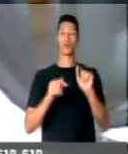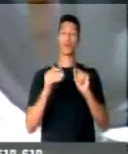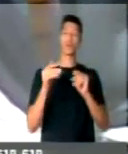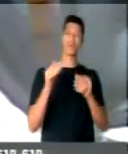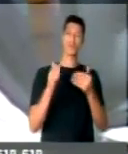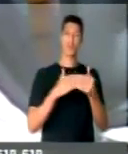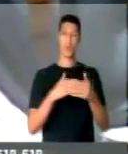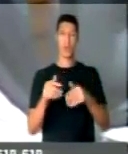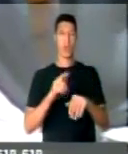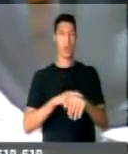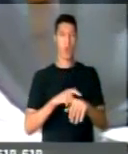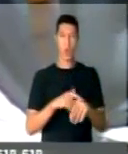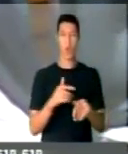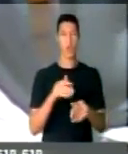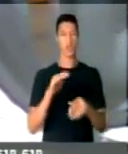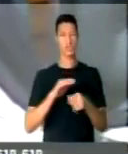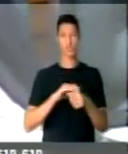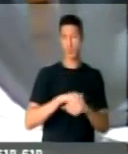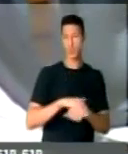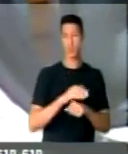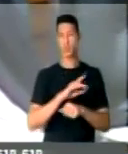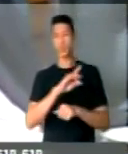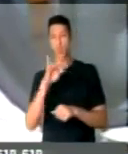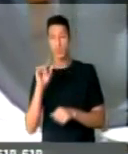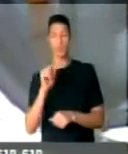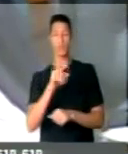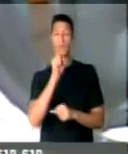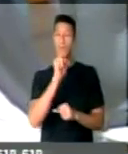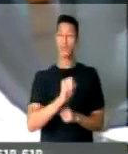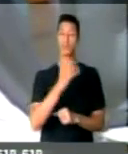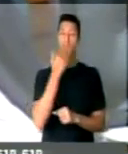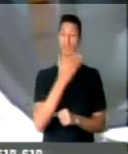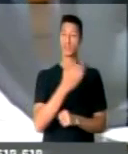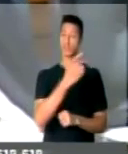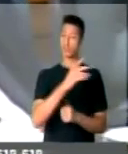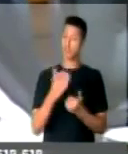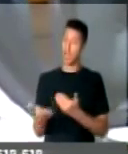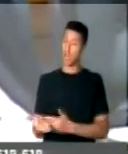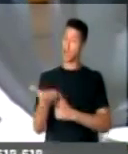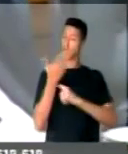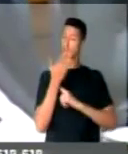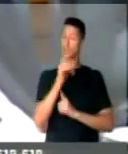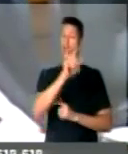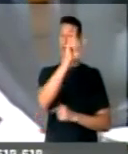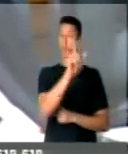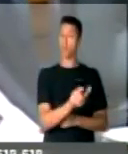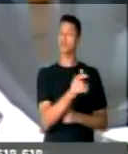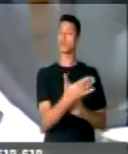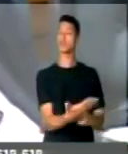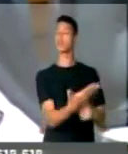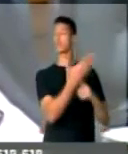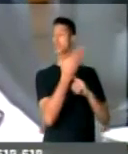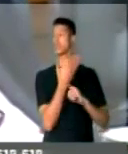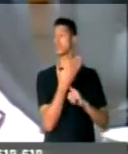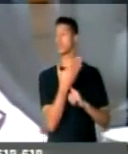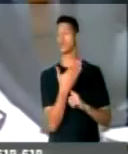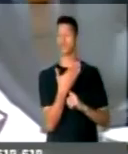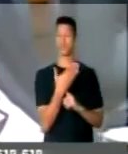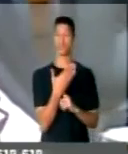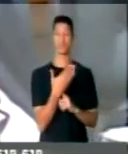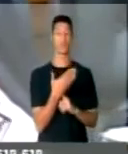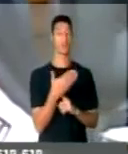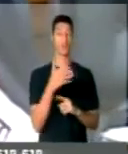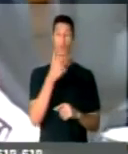qualquer hora do dia, da noite, você podia solicitar socorro e lá estava Modesto da